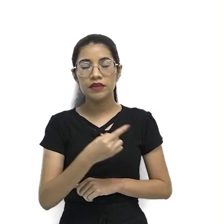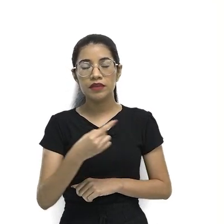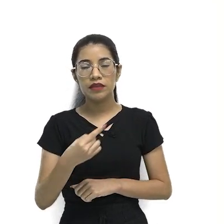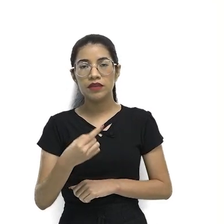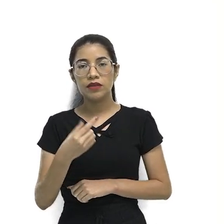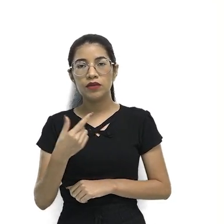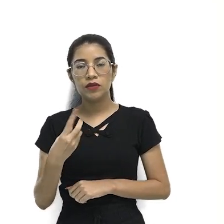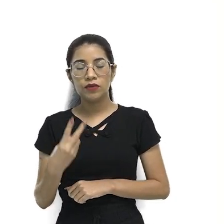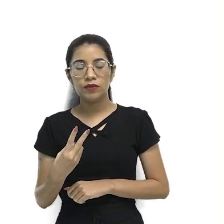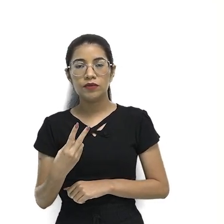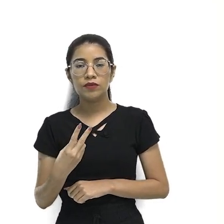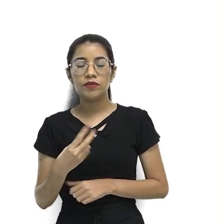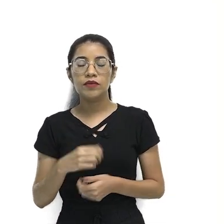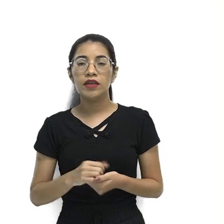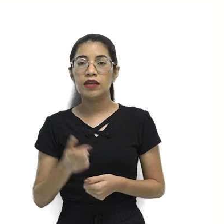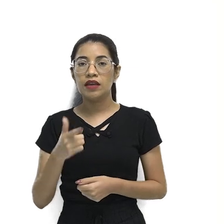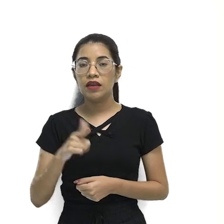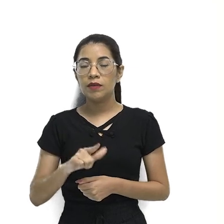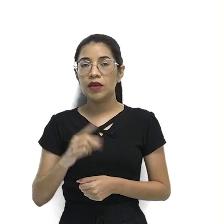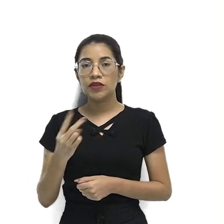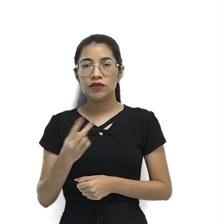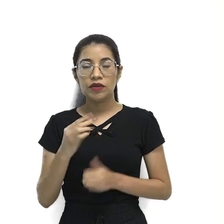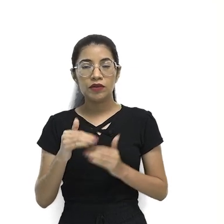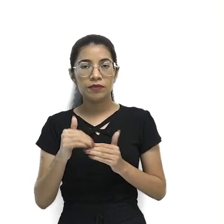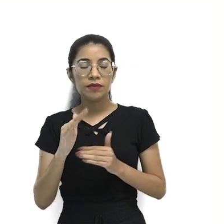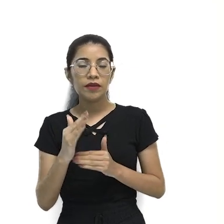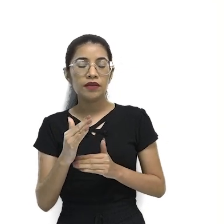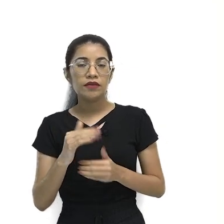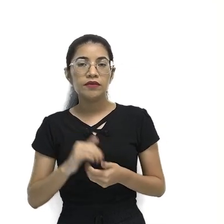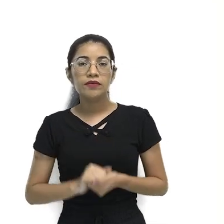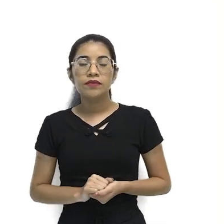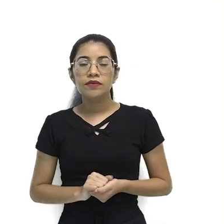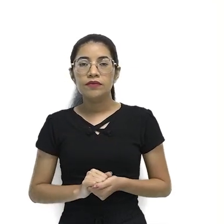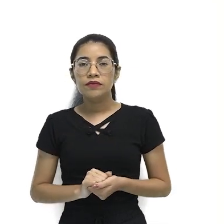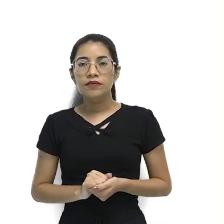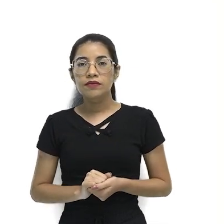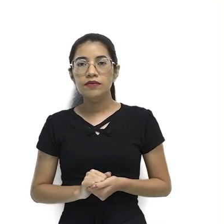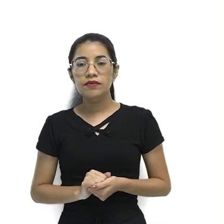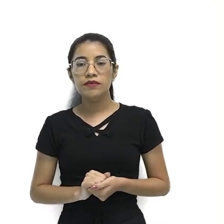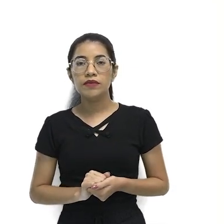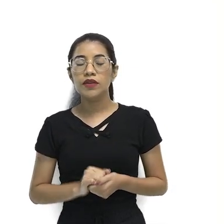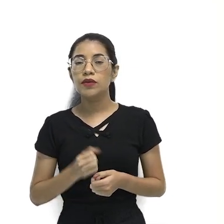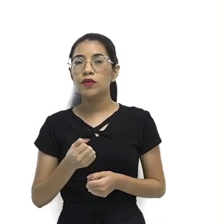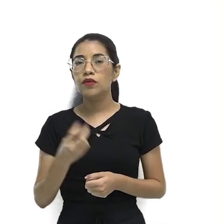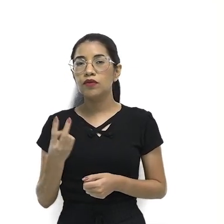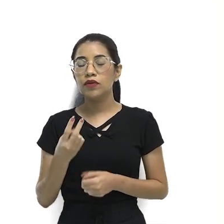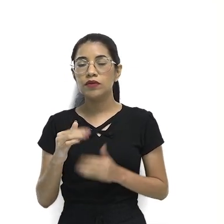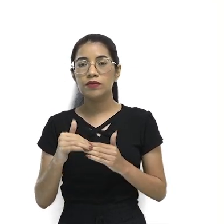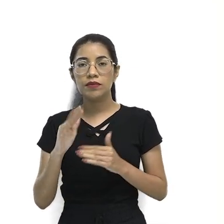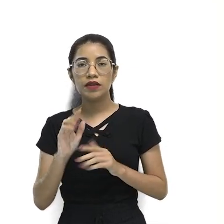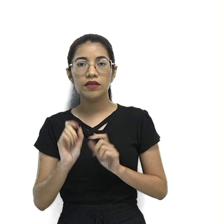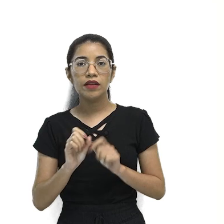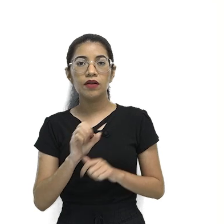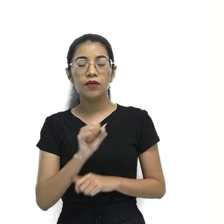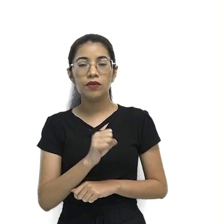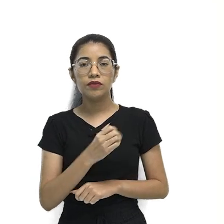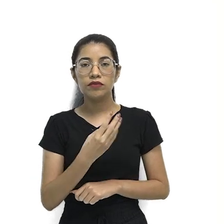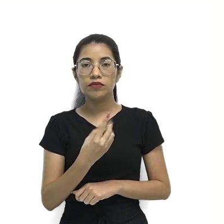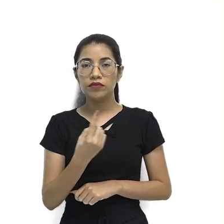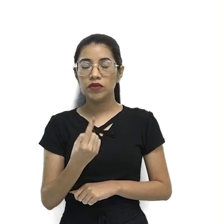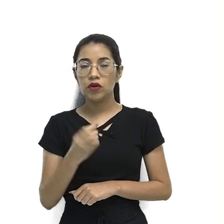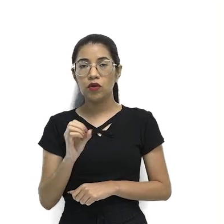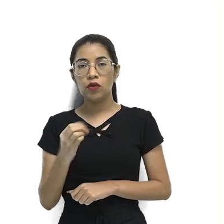E repete o sinal do maior módulo, ou seja, do maior número. Quem é o maior número nesse caso aí? É o